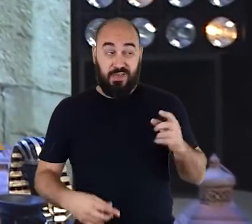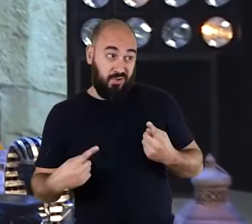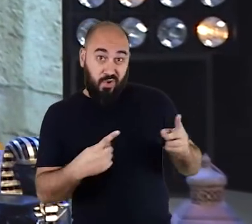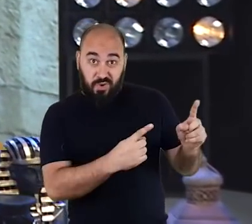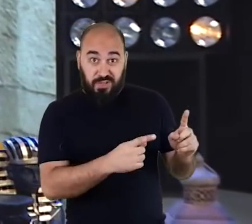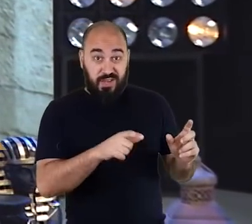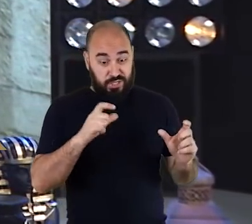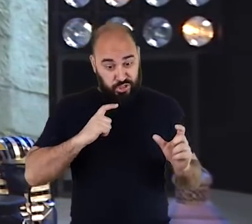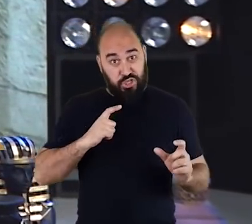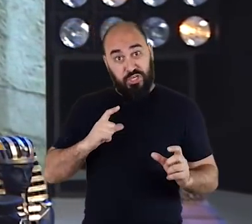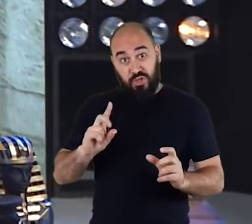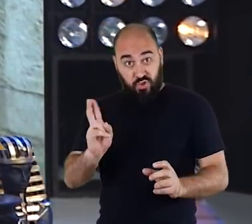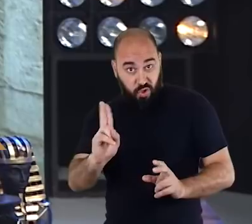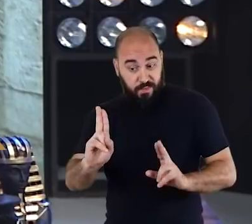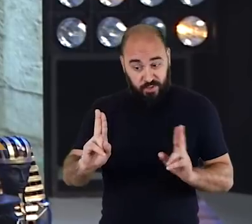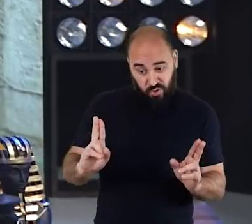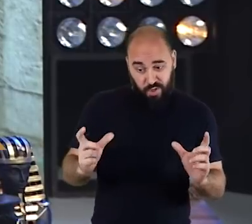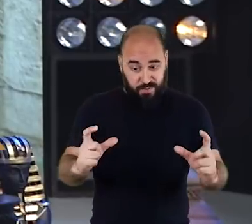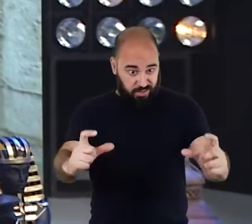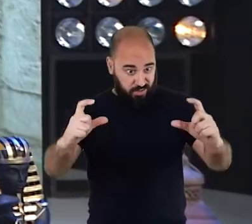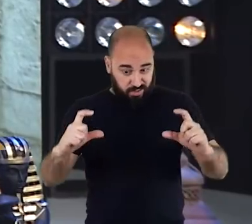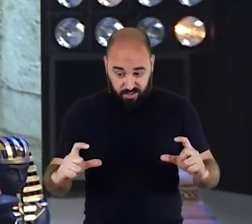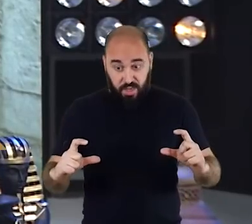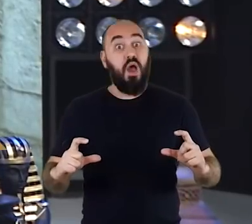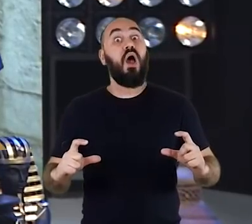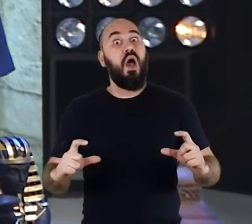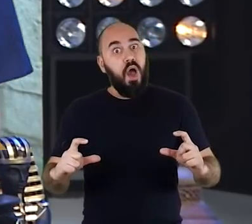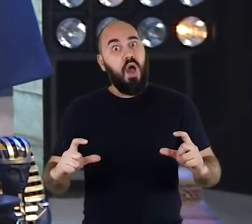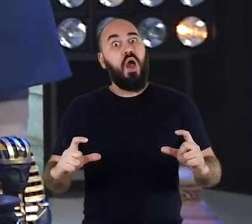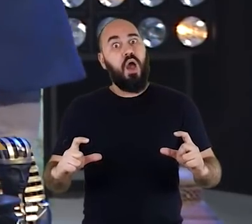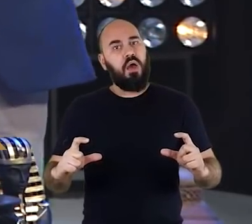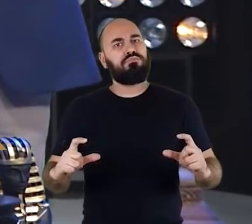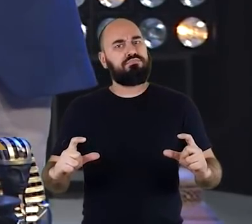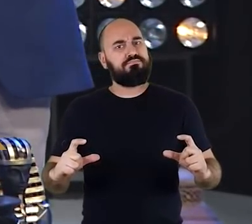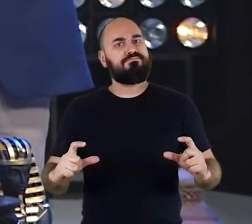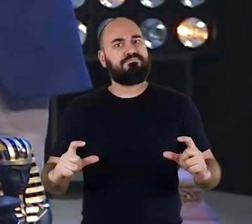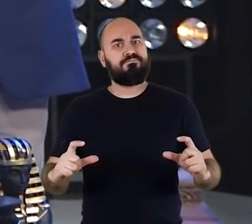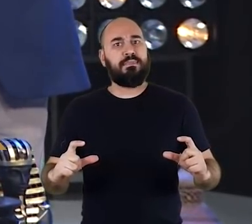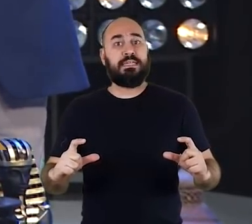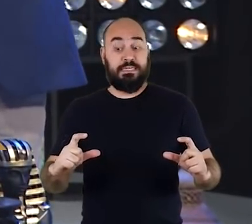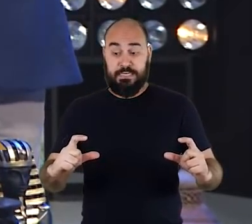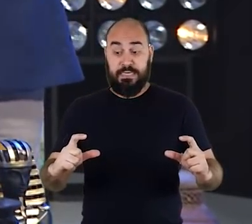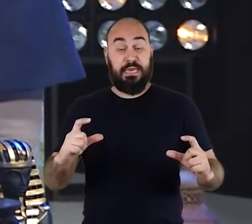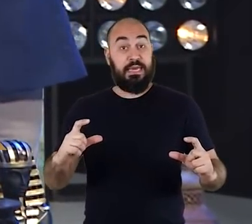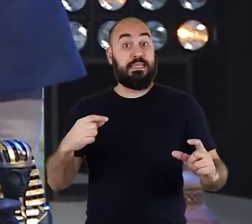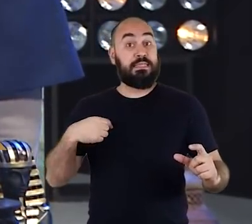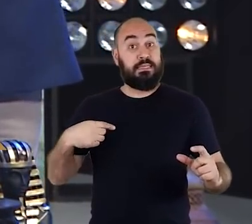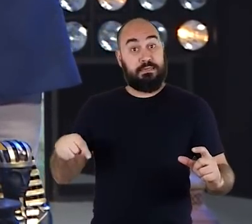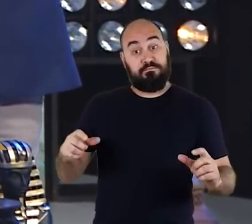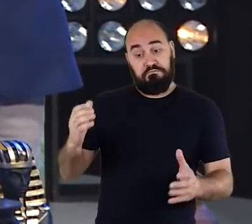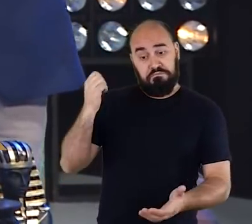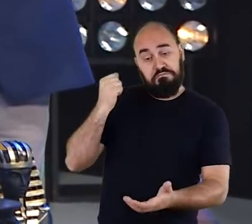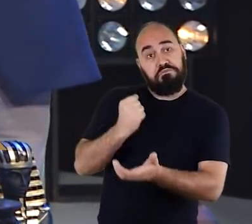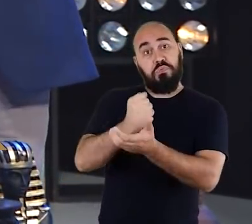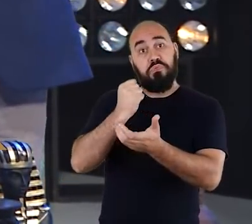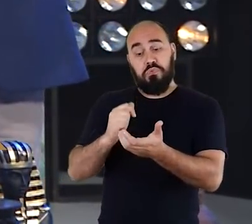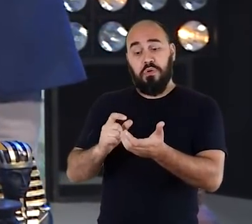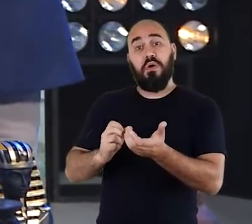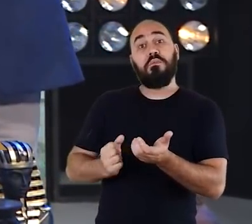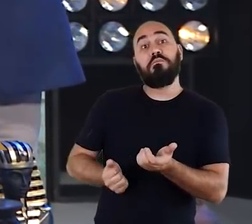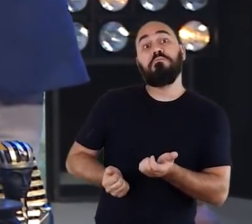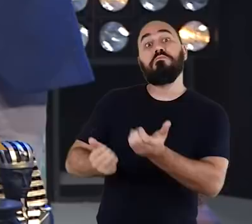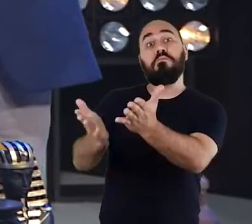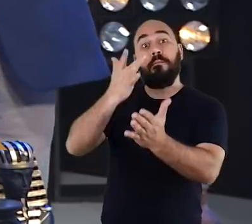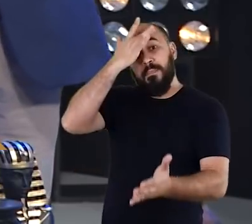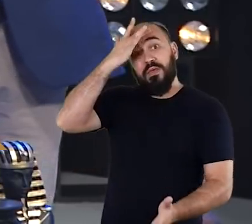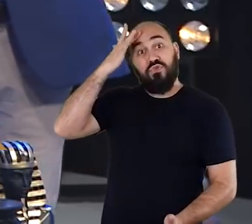outros também dos inimigos de Jeremias, tinham a função de deixar impressa a marca do remetente na cerâmica ou na